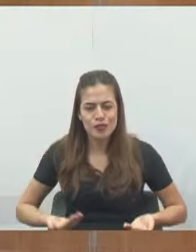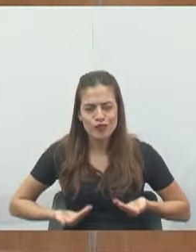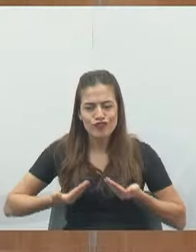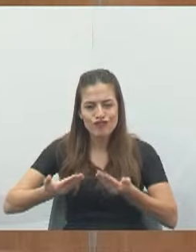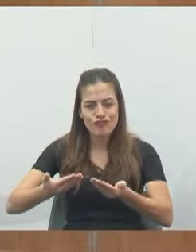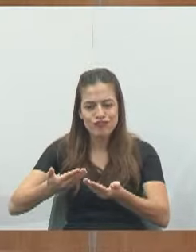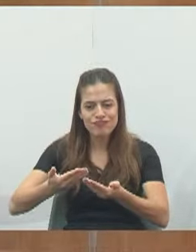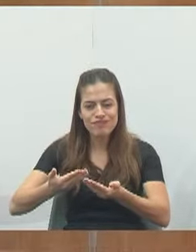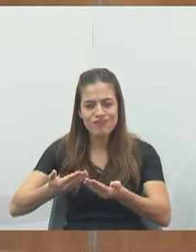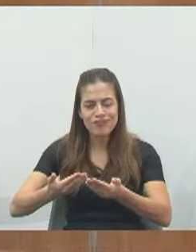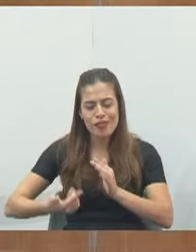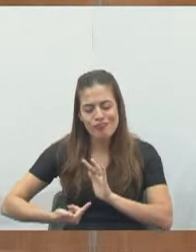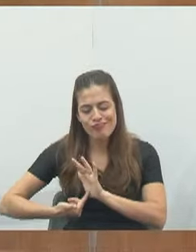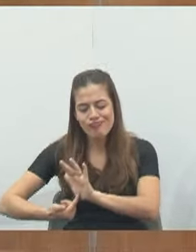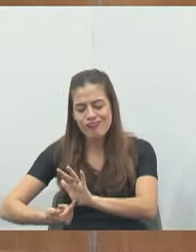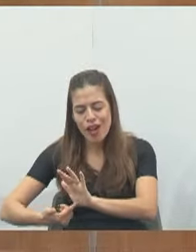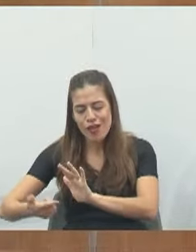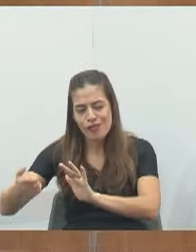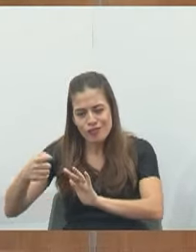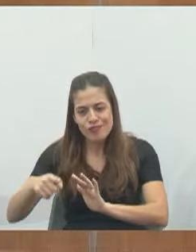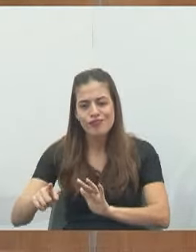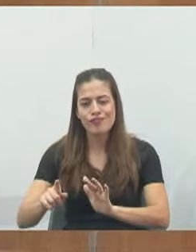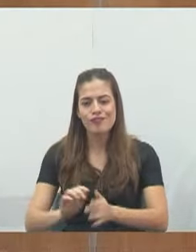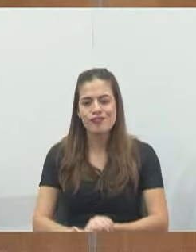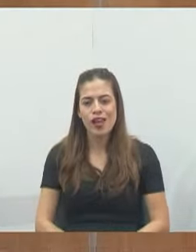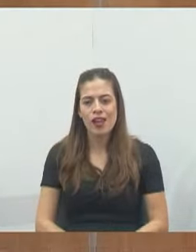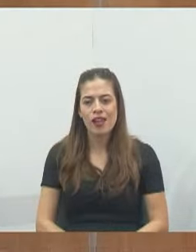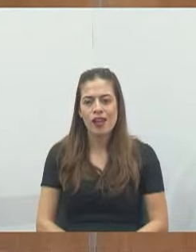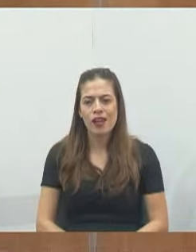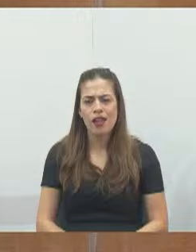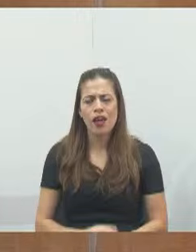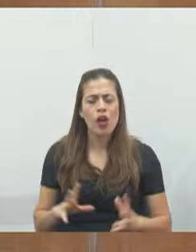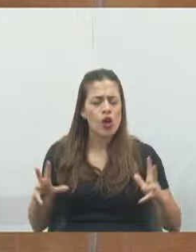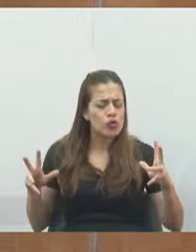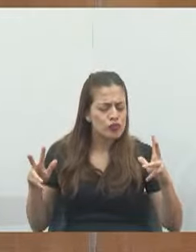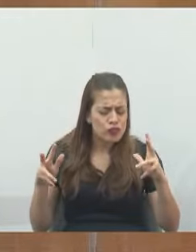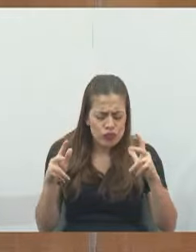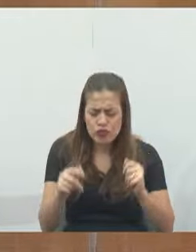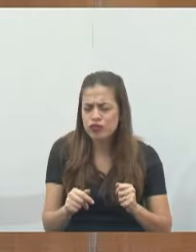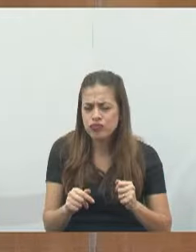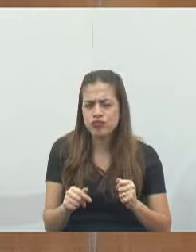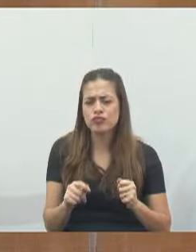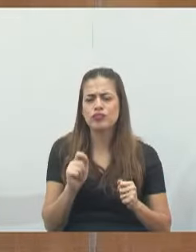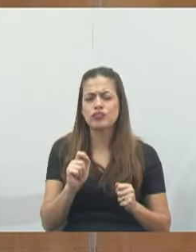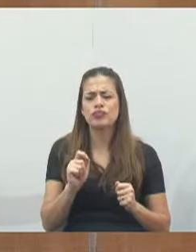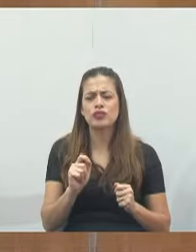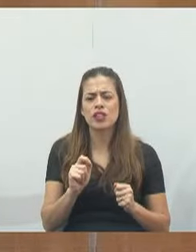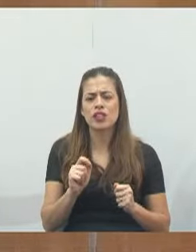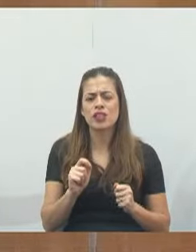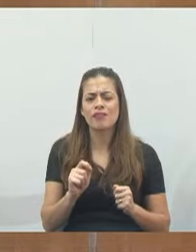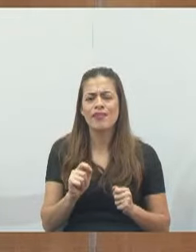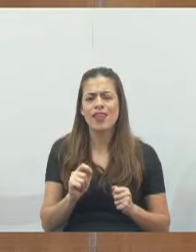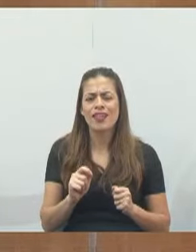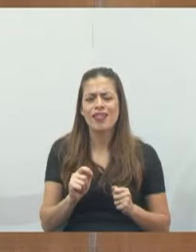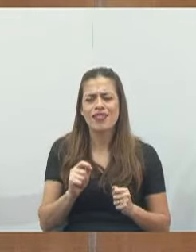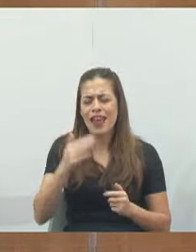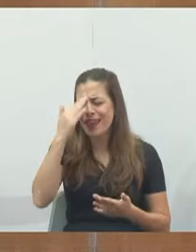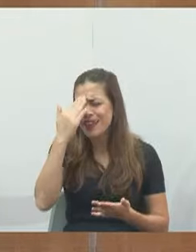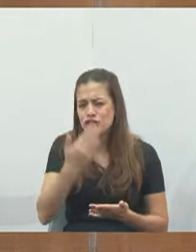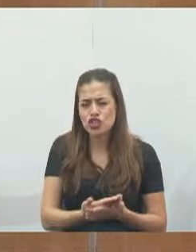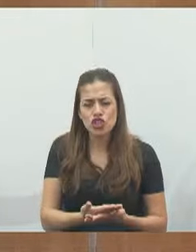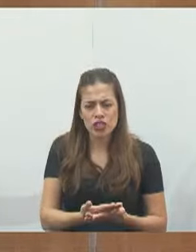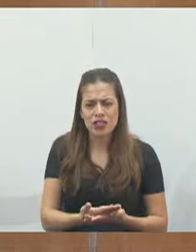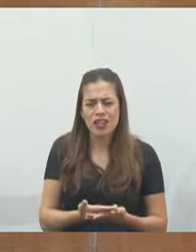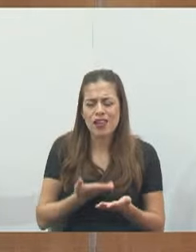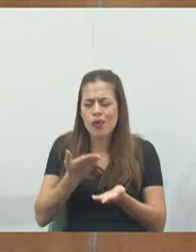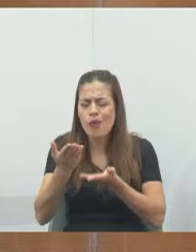aqui retransmitindo para você tudo que ele apostou e todos os elogios